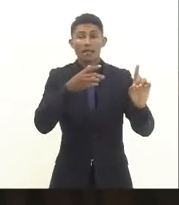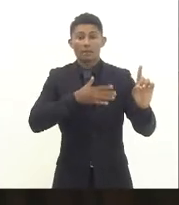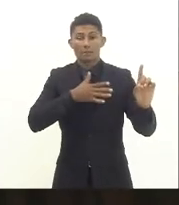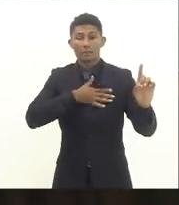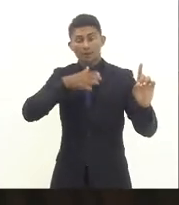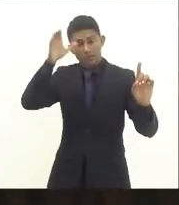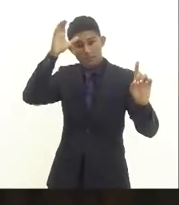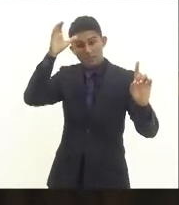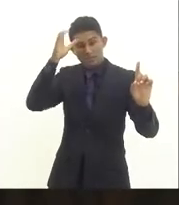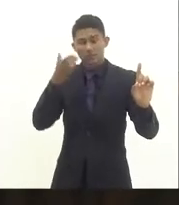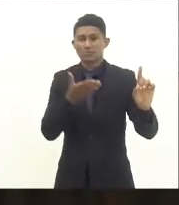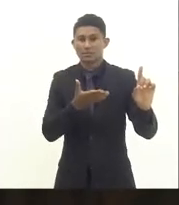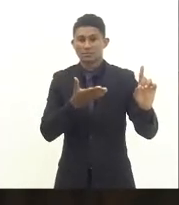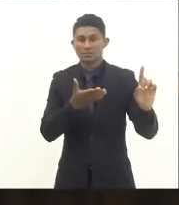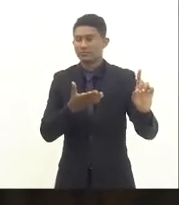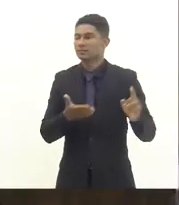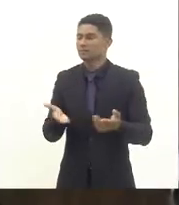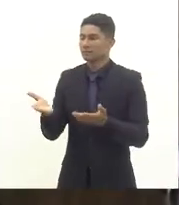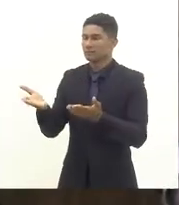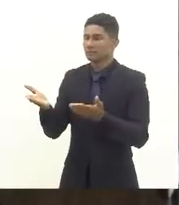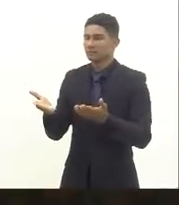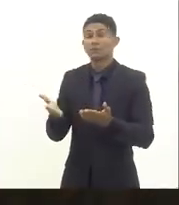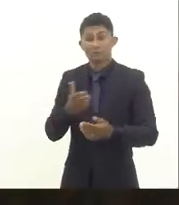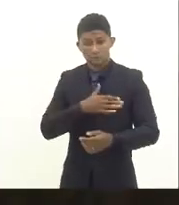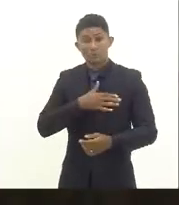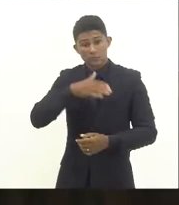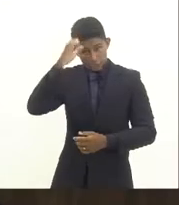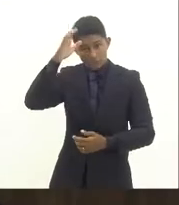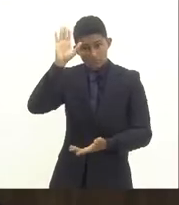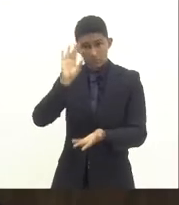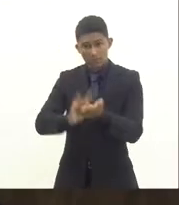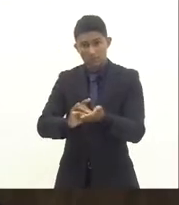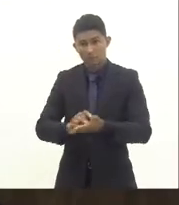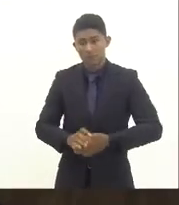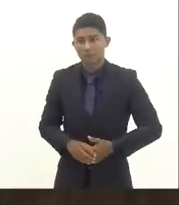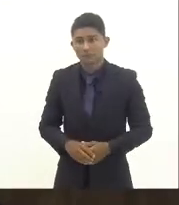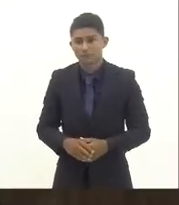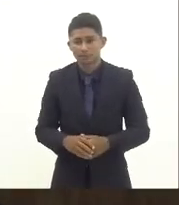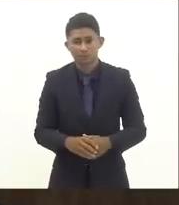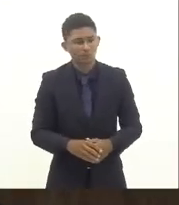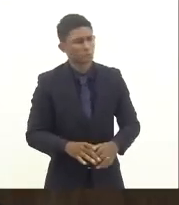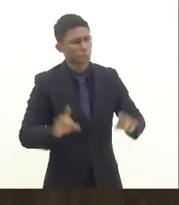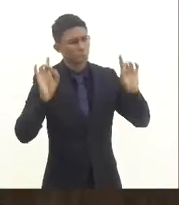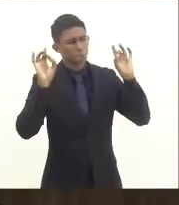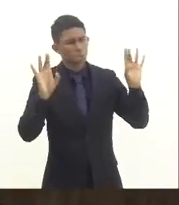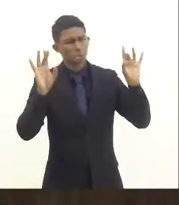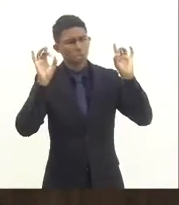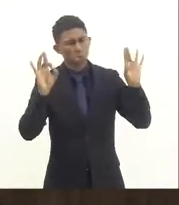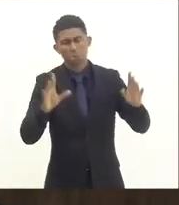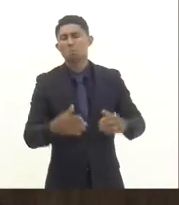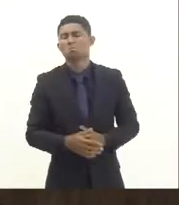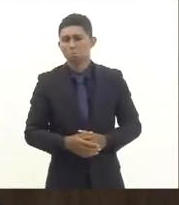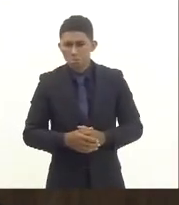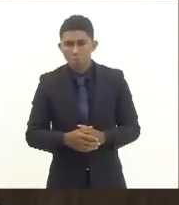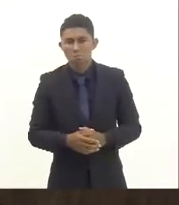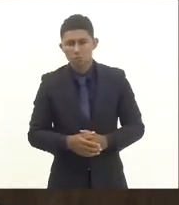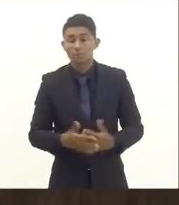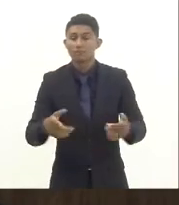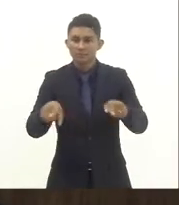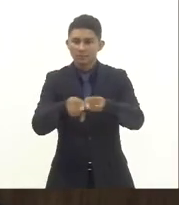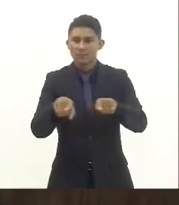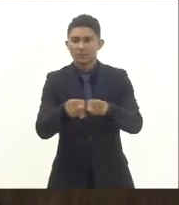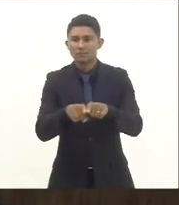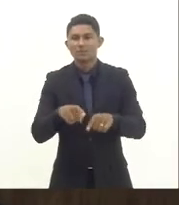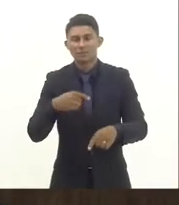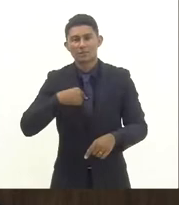ele tá do valdec minha tia verdadeira dentro para ser um privilégio e Honra que bom eu queria também fazer